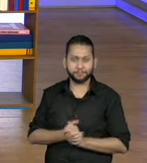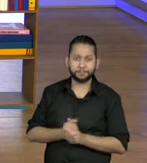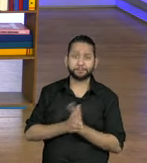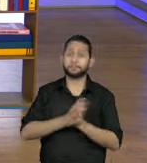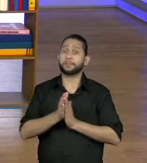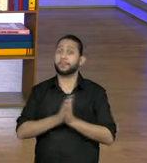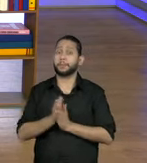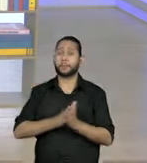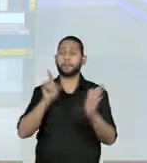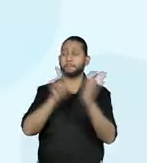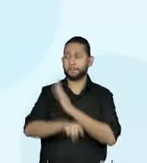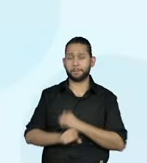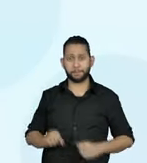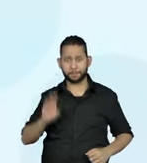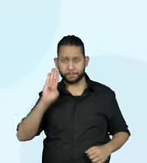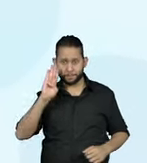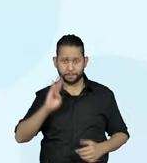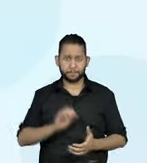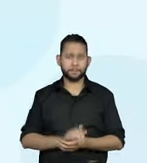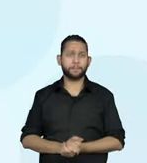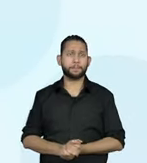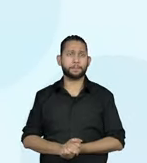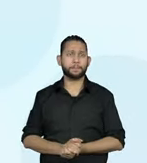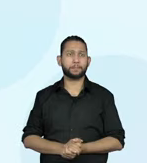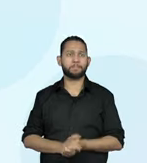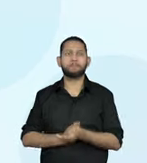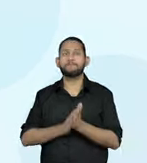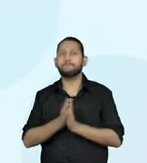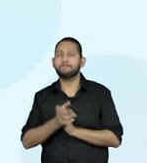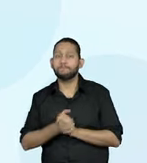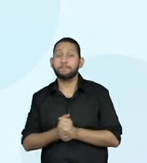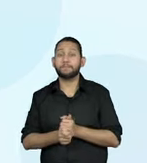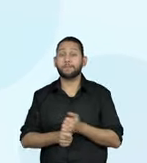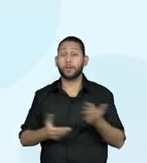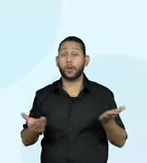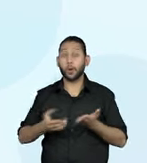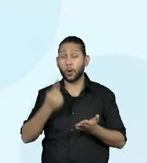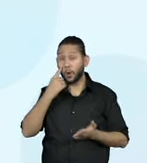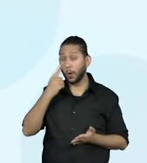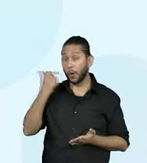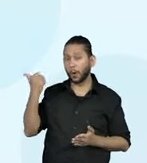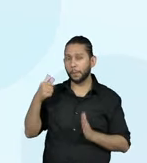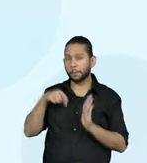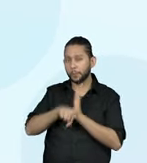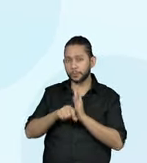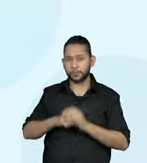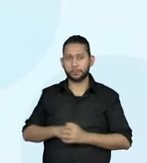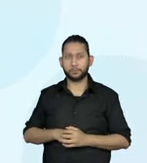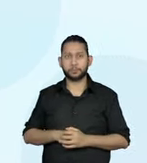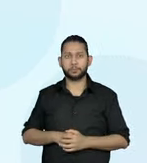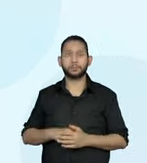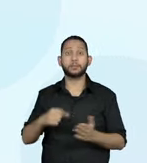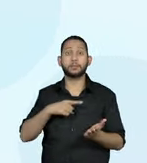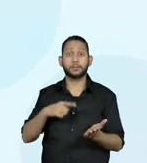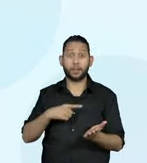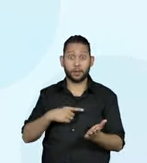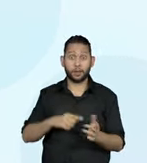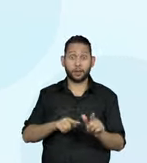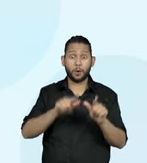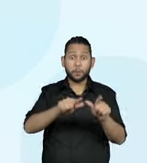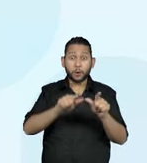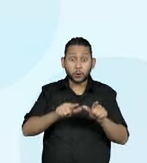próxima questão. Já na próxima questão, olha só a perguntinha. Qual é o total de